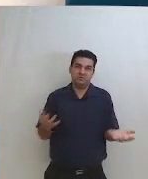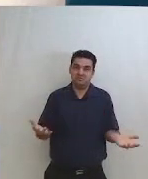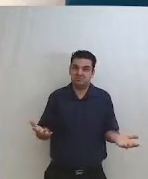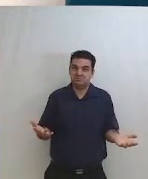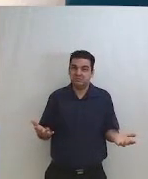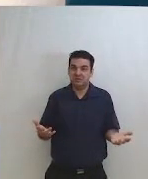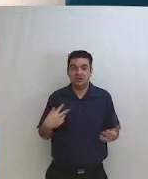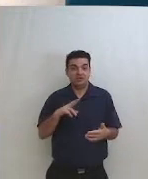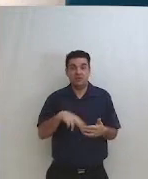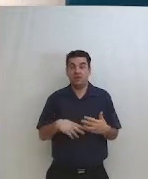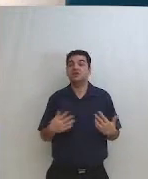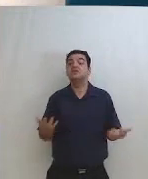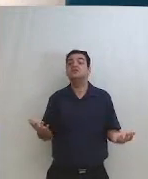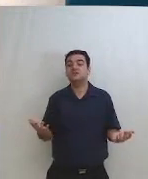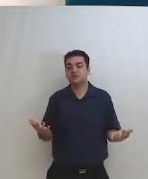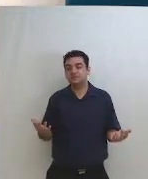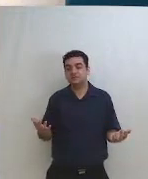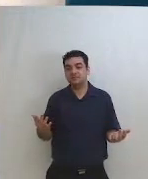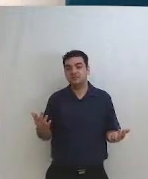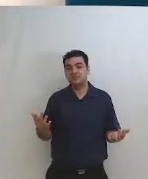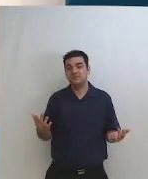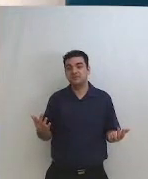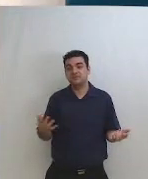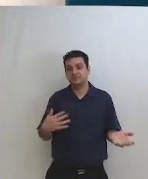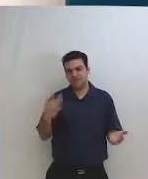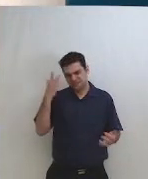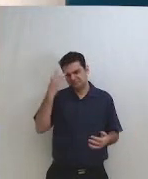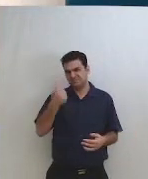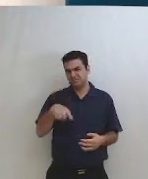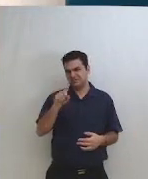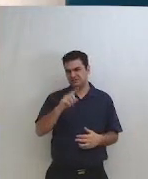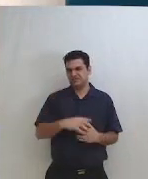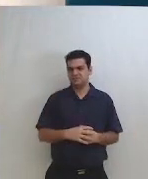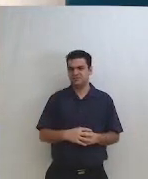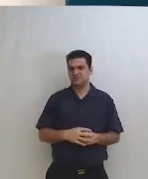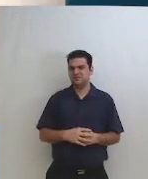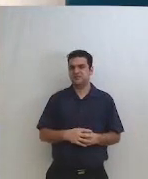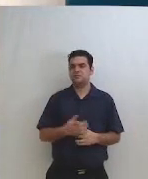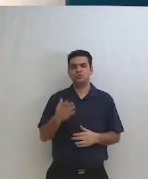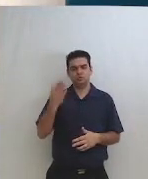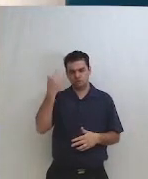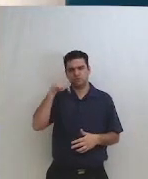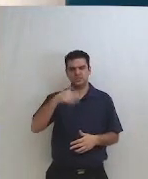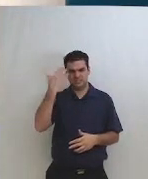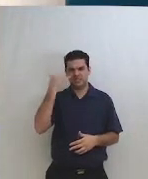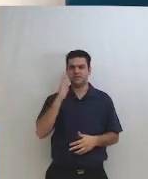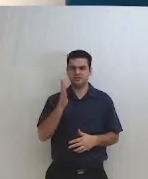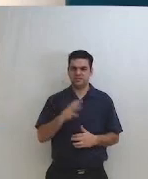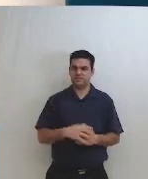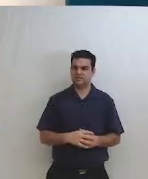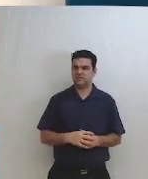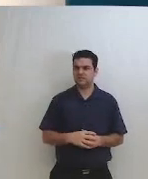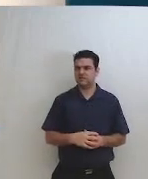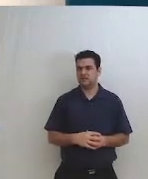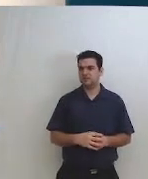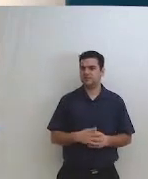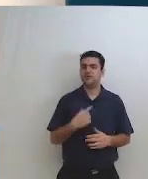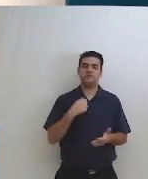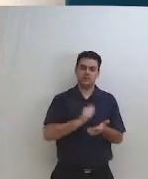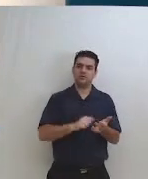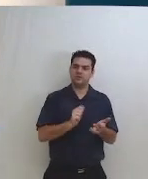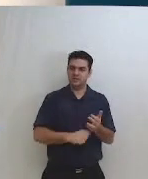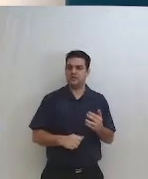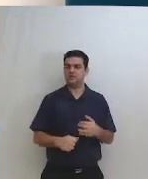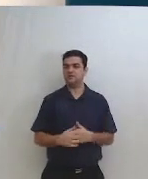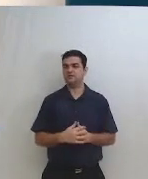vocês. Não creio que há necessidade. Todos tivemos já acesso ao voto. Não, e eu vou anotar aqui tudo. Pode deixar. Isso, anota